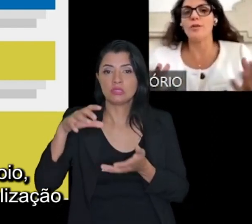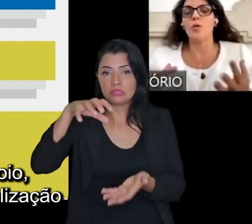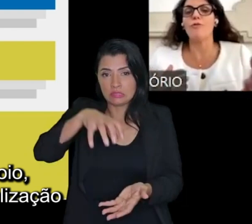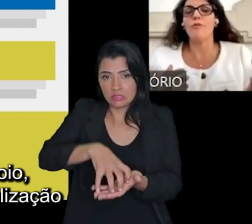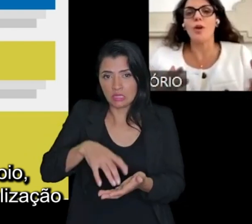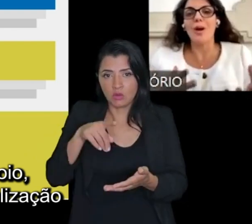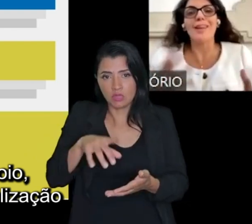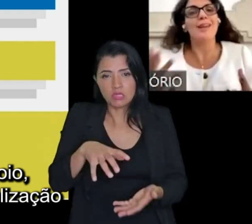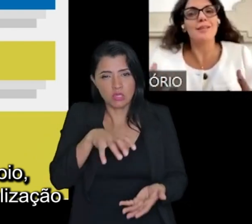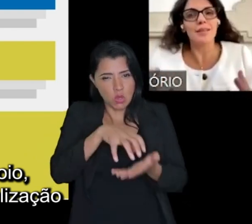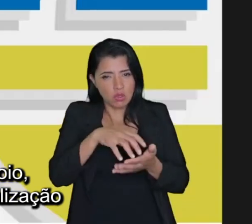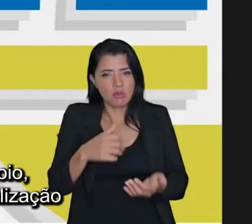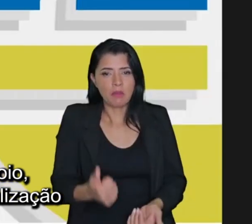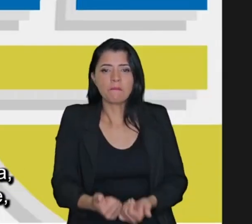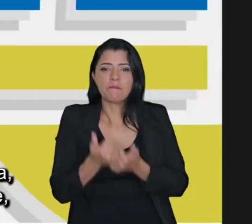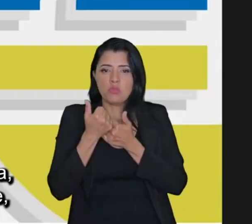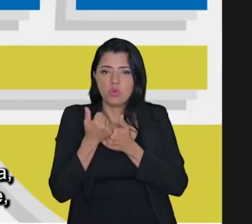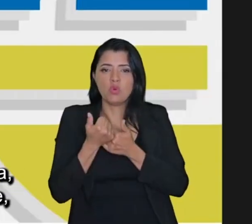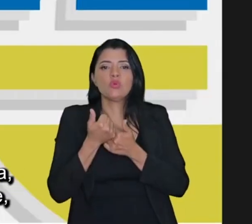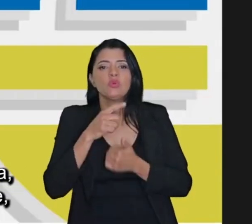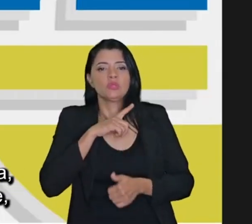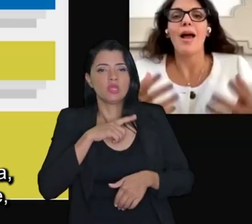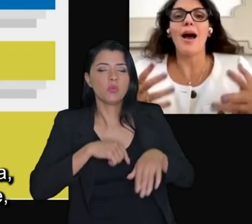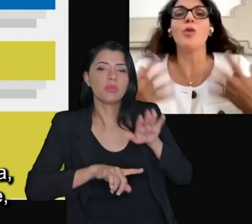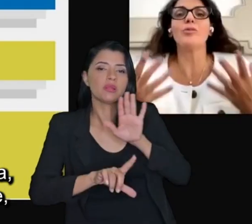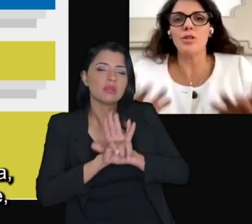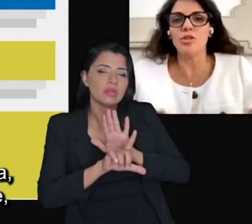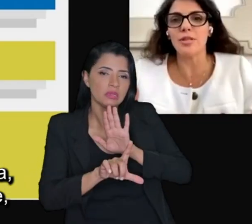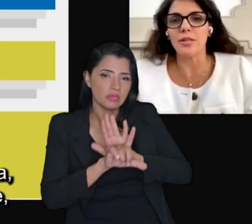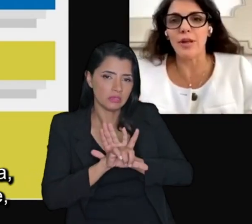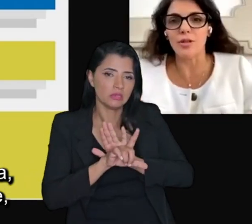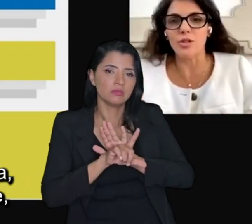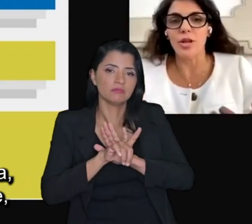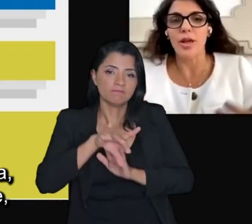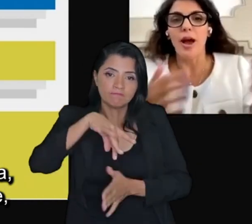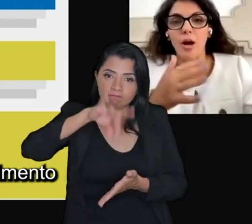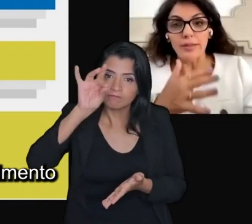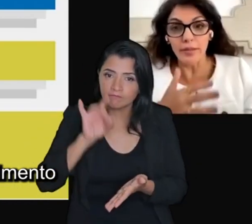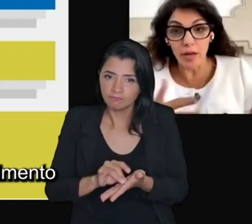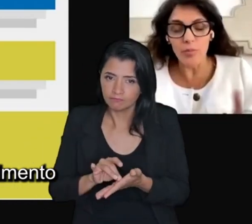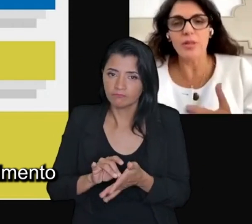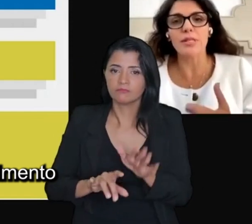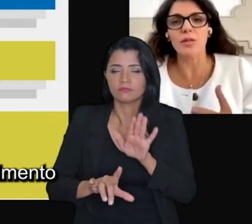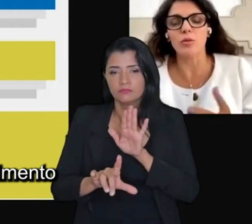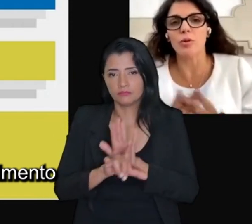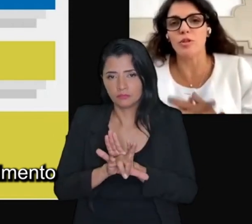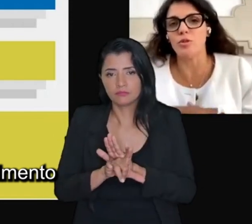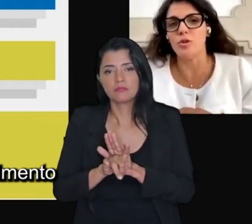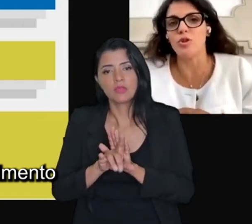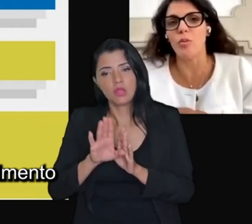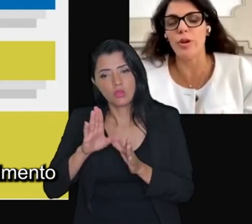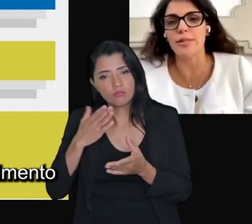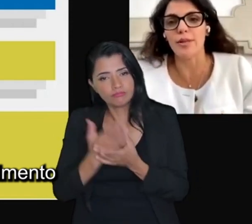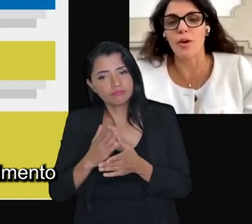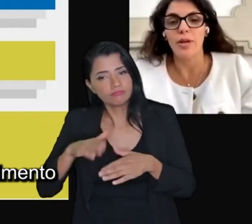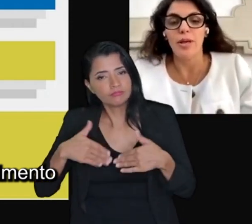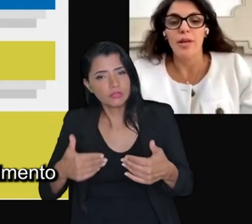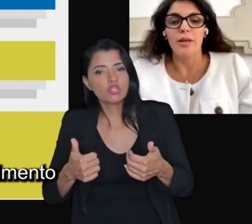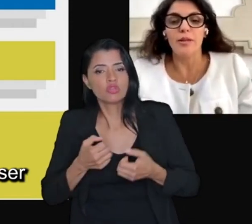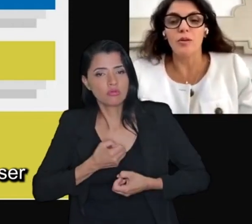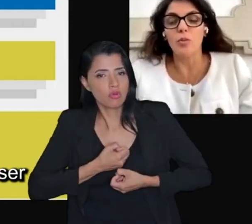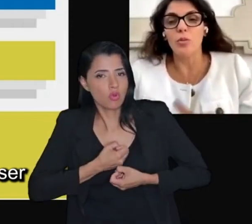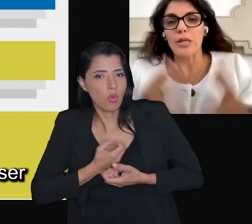apoio, eles conferem uma legalização, que a gente chama, uma autenticidade à tramitação do procedimento de